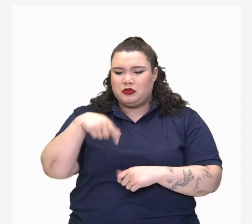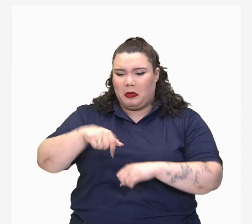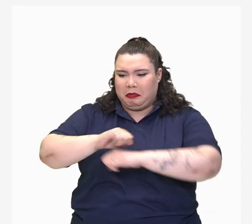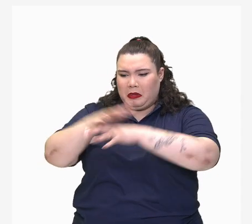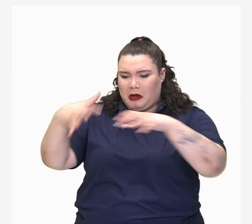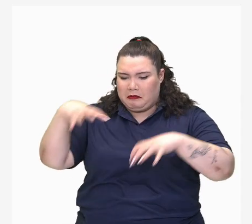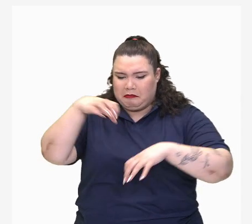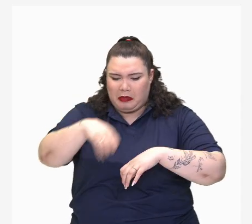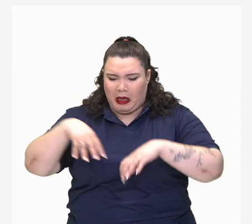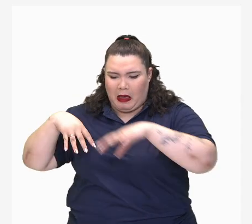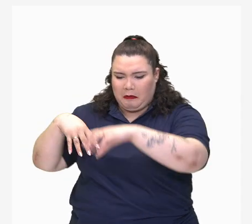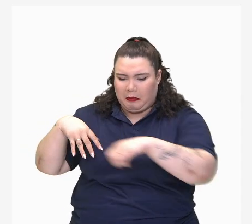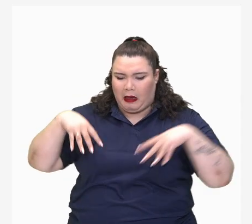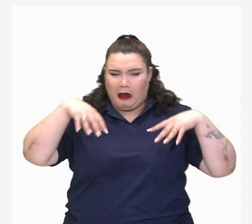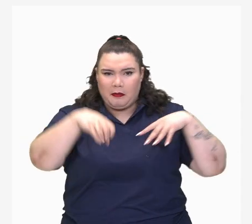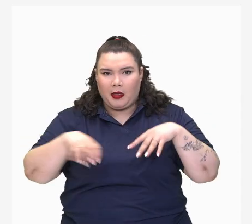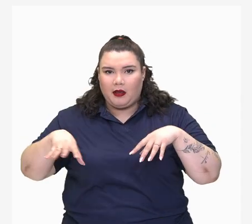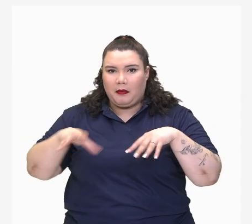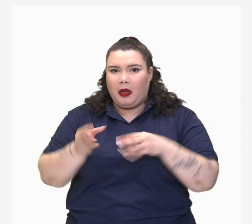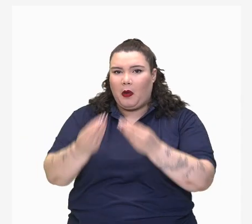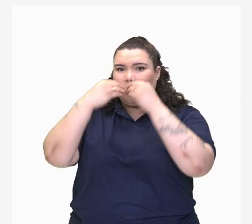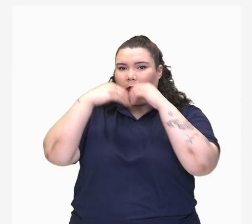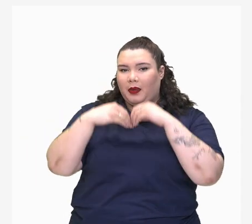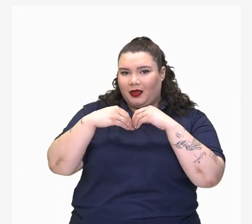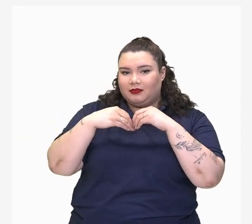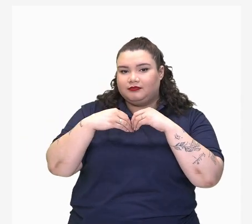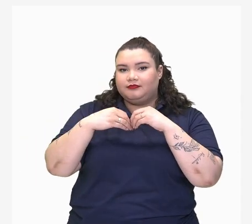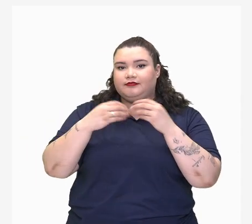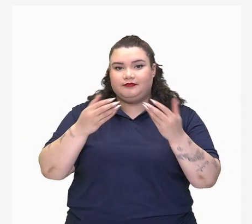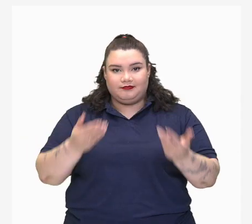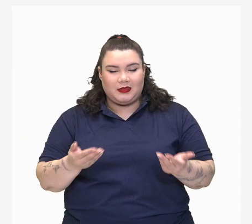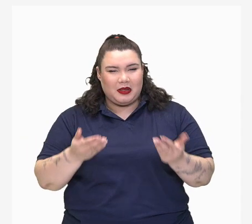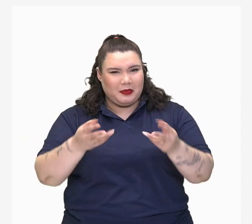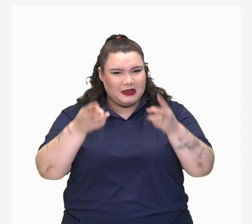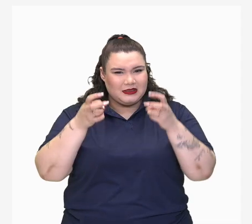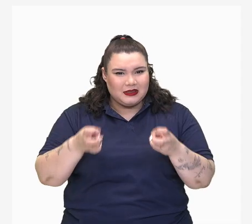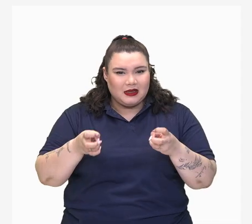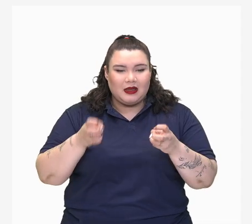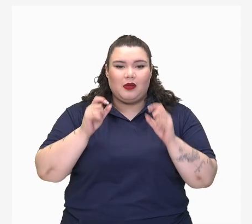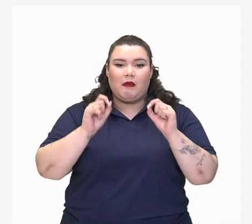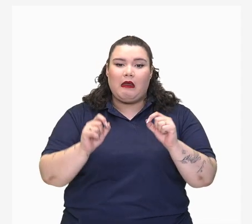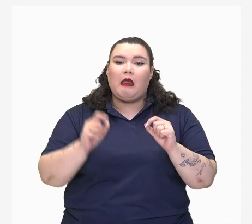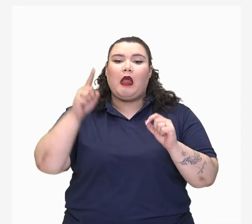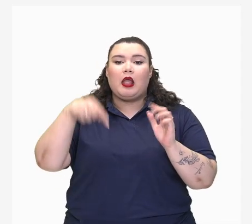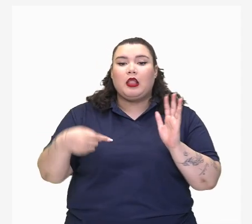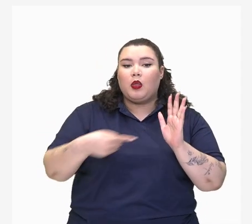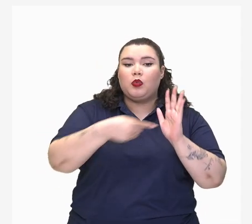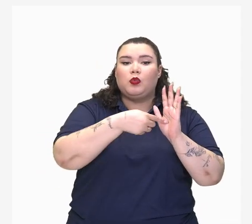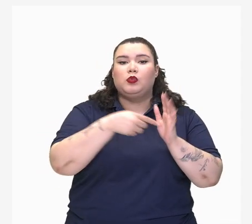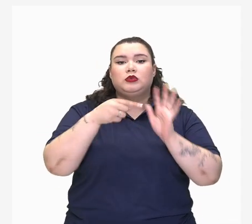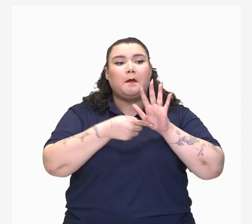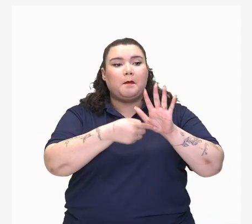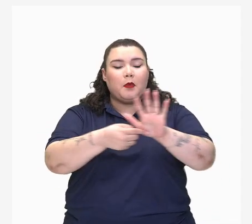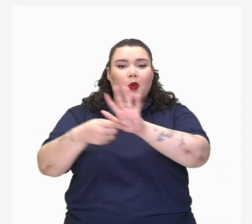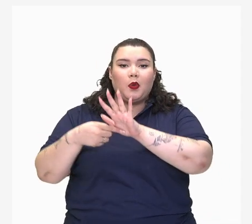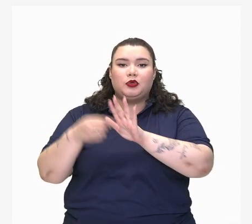Essa degradação é uma denúncia clara das desigualdades